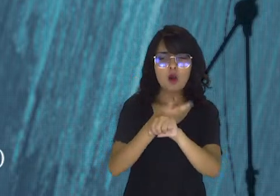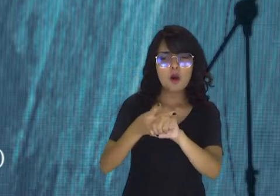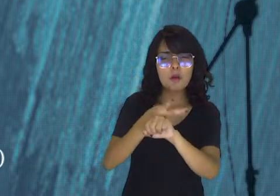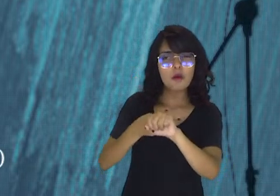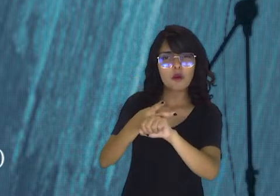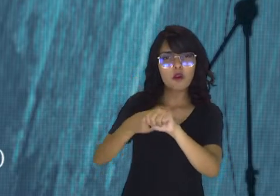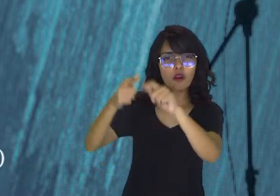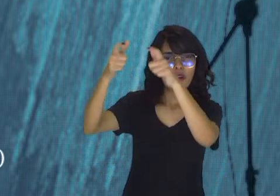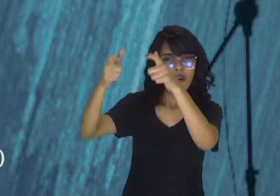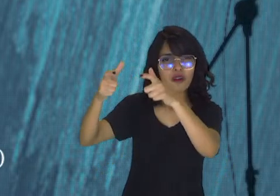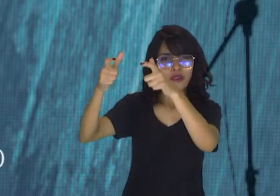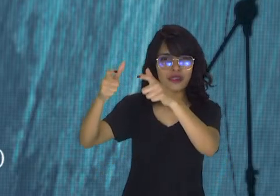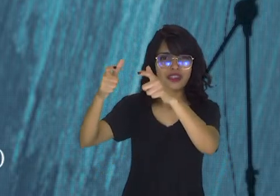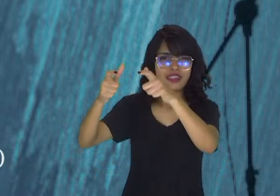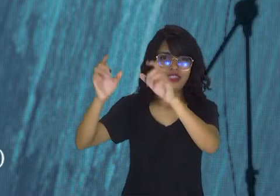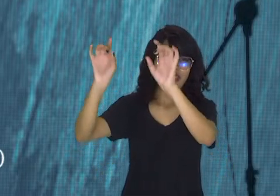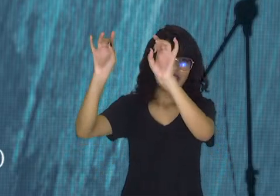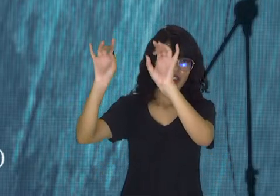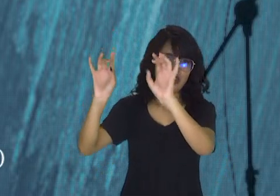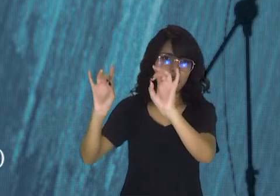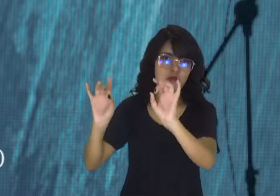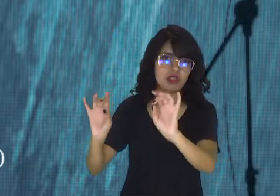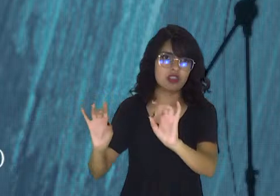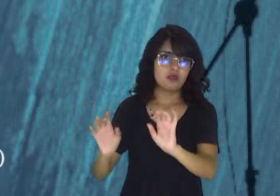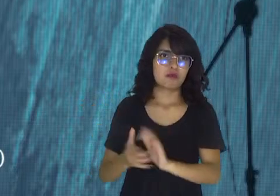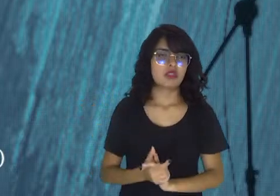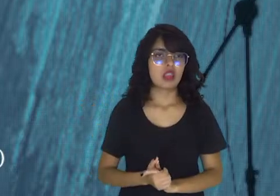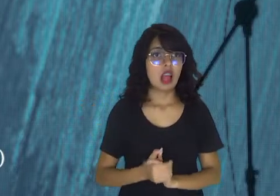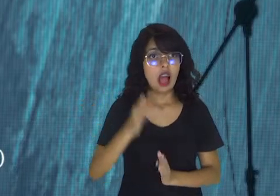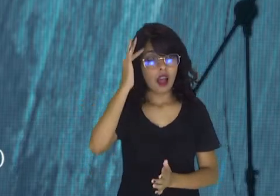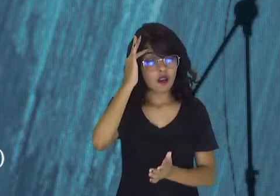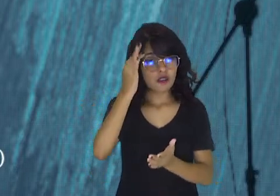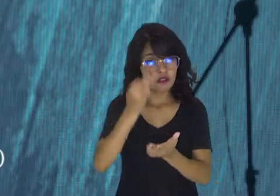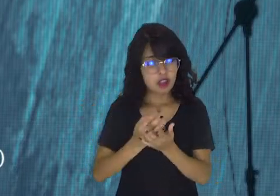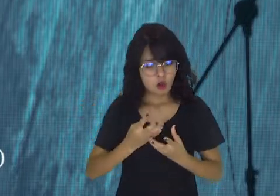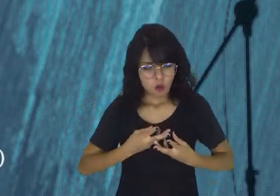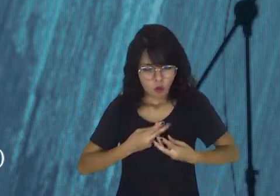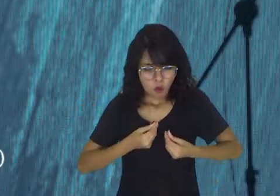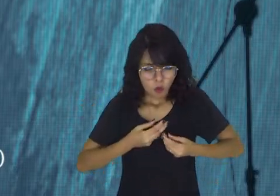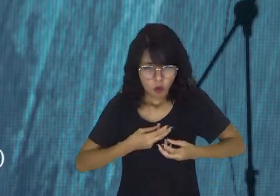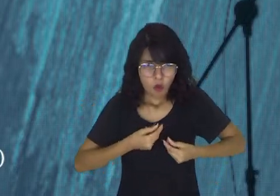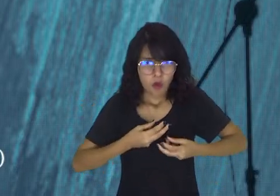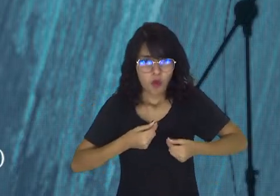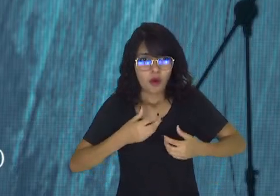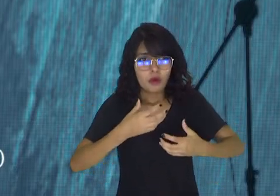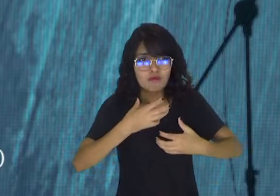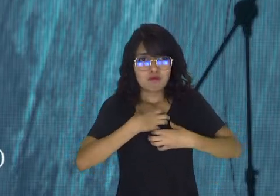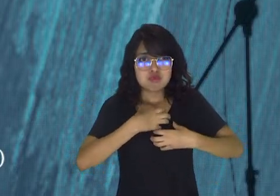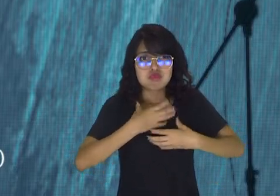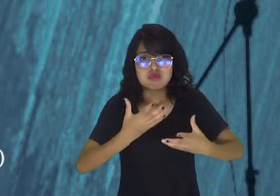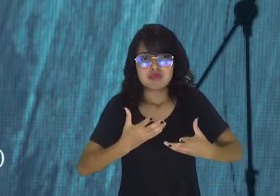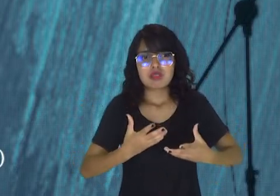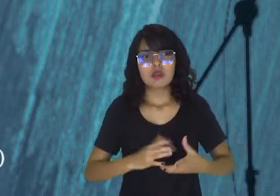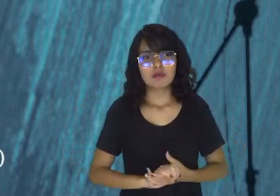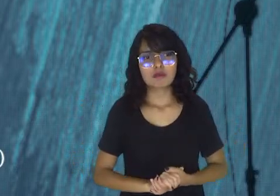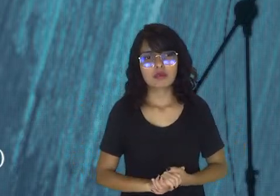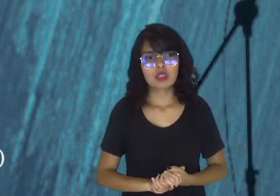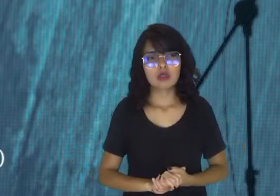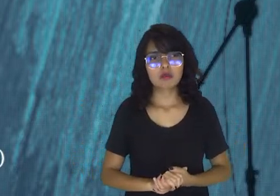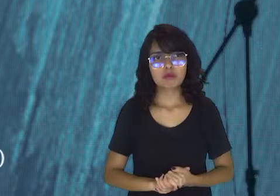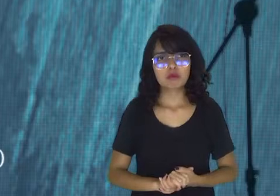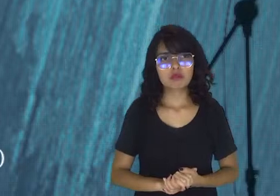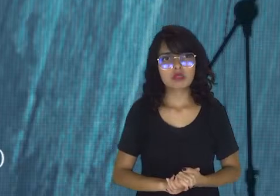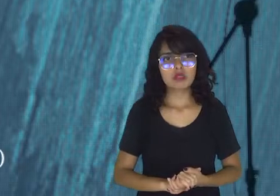em nós, irmãos. Produz uma pátria eterna, uma pátria invisível, uma pátria que não